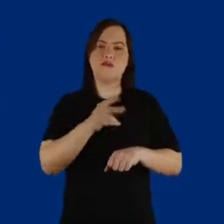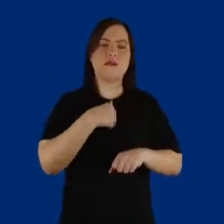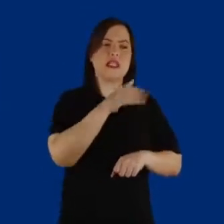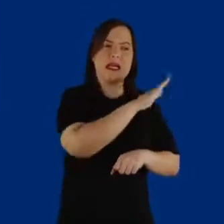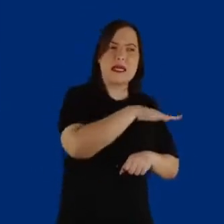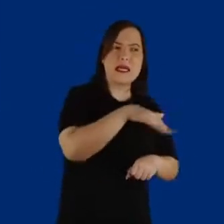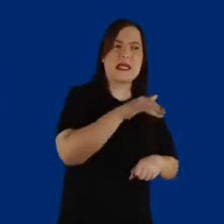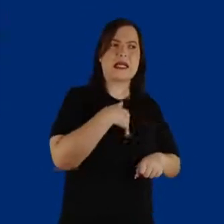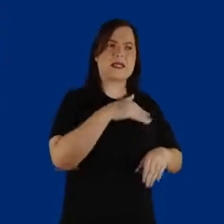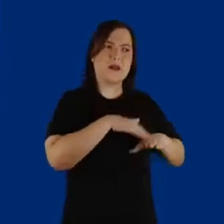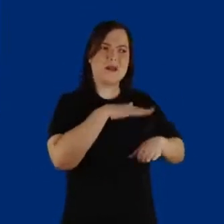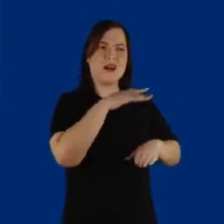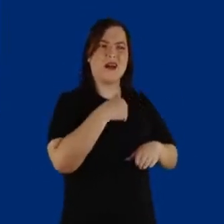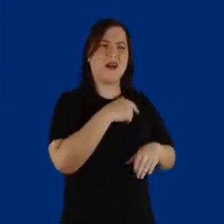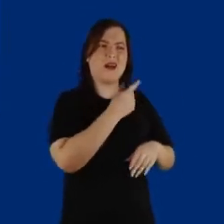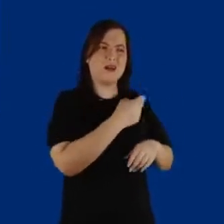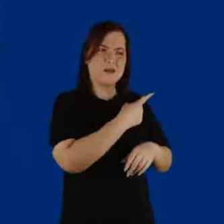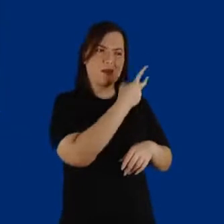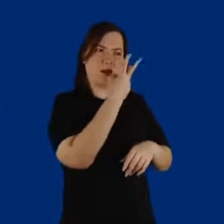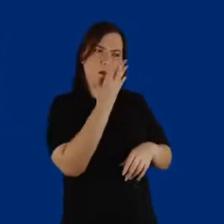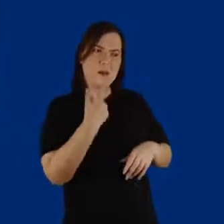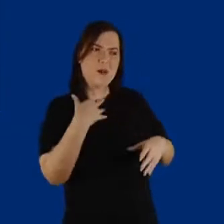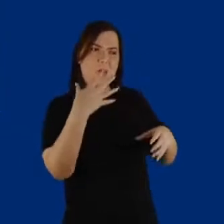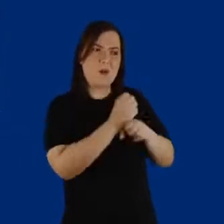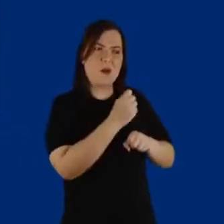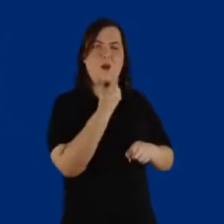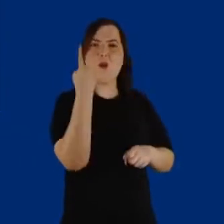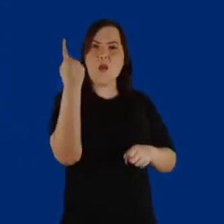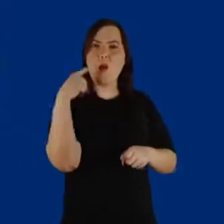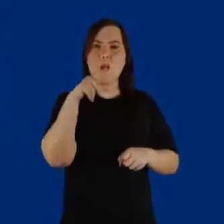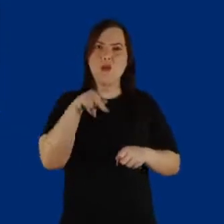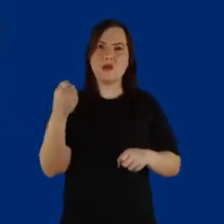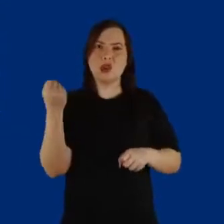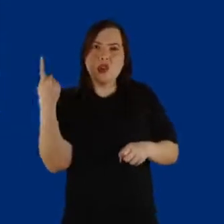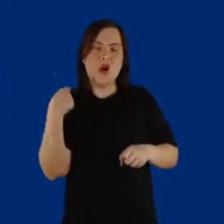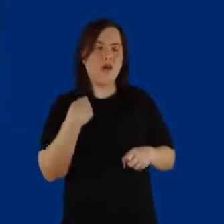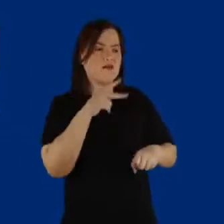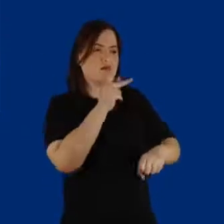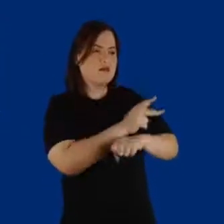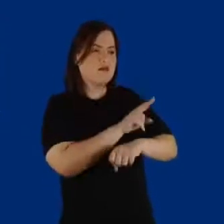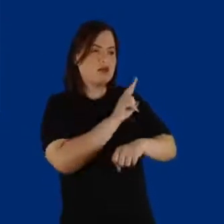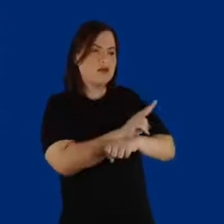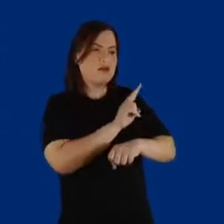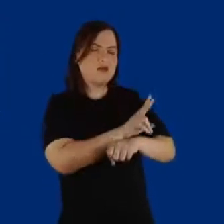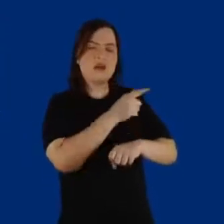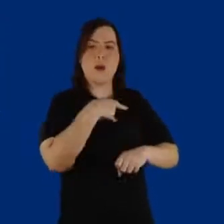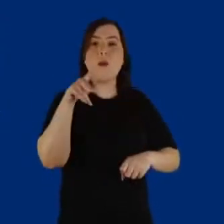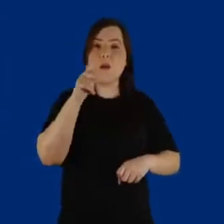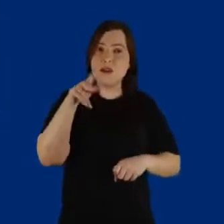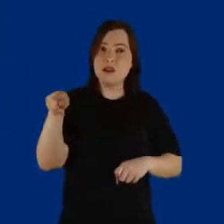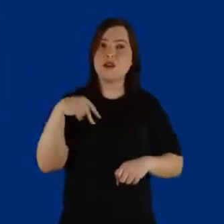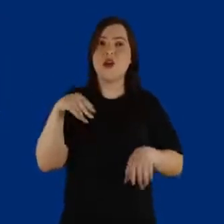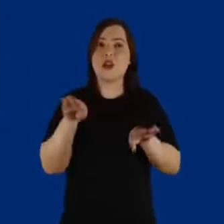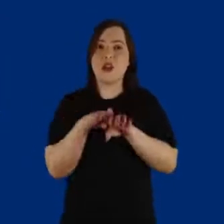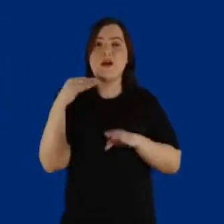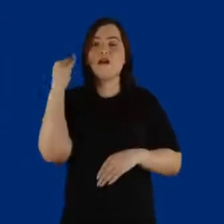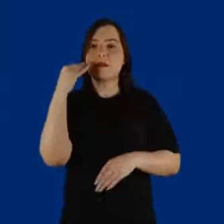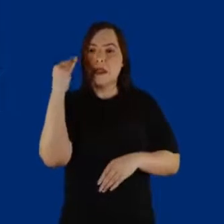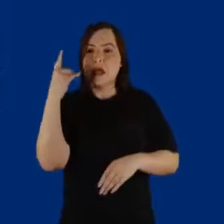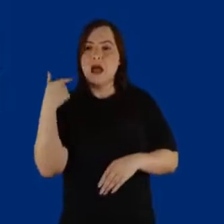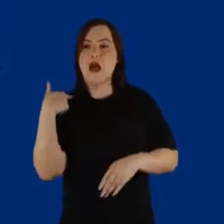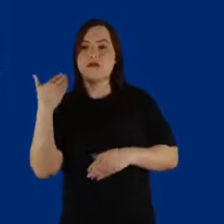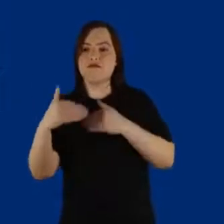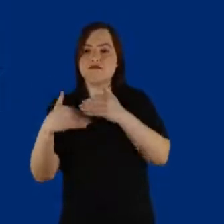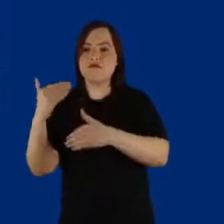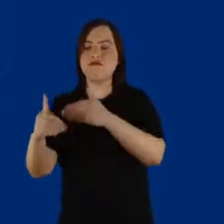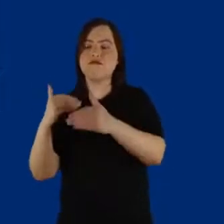crianças demais na classe para um professor só. A professora também tinha passado por experiências que eram